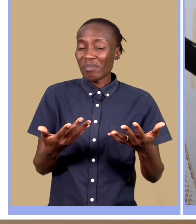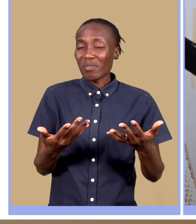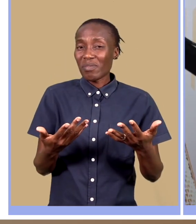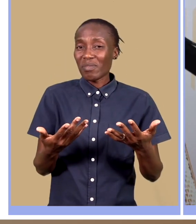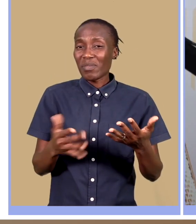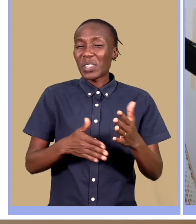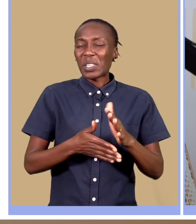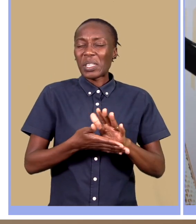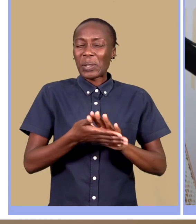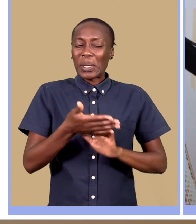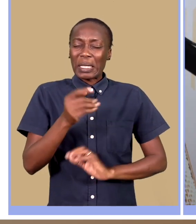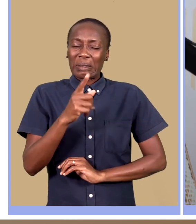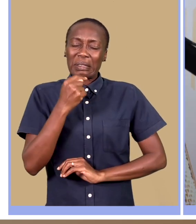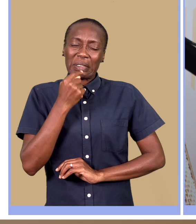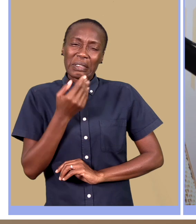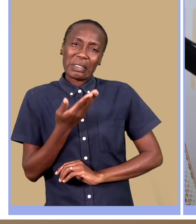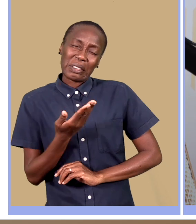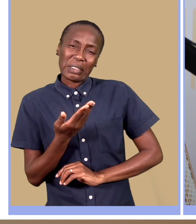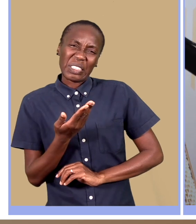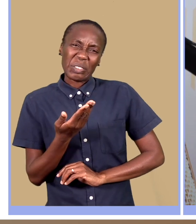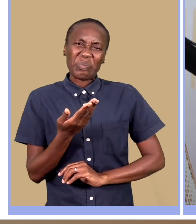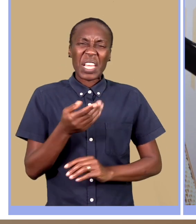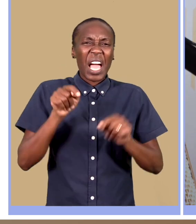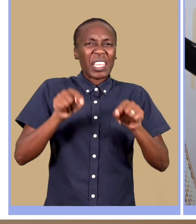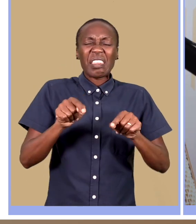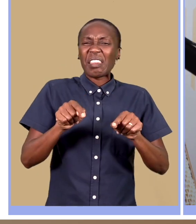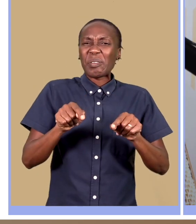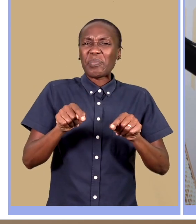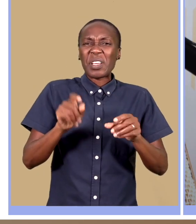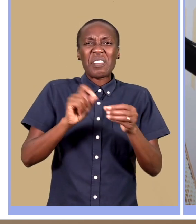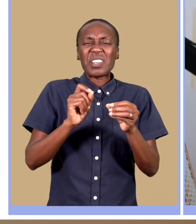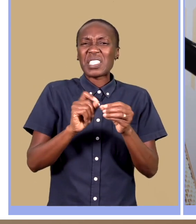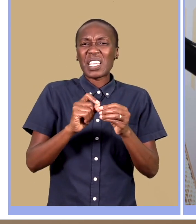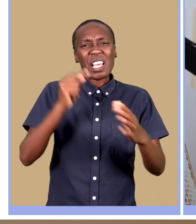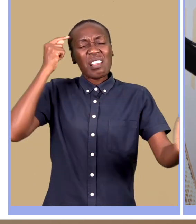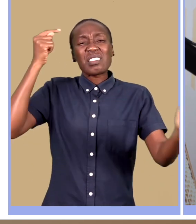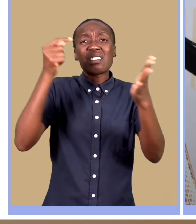é incipiente, por ser otimista, mas eu diria que é quase nula,